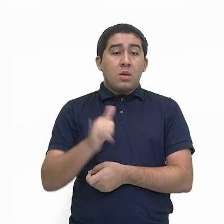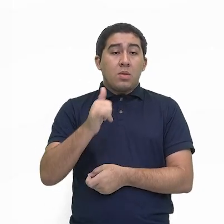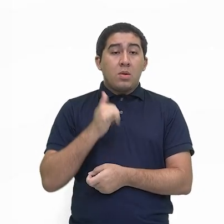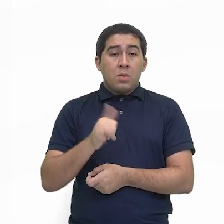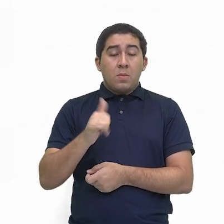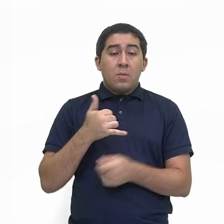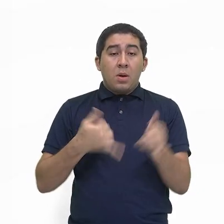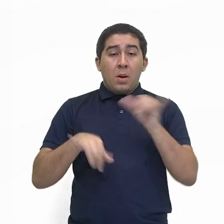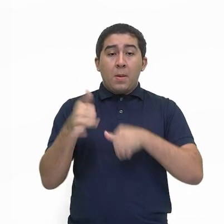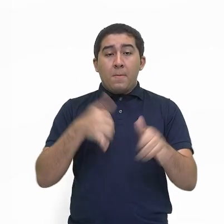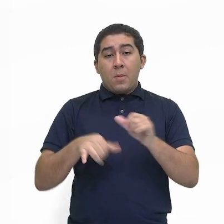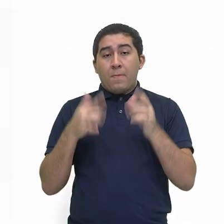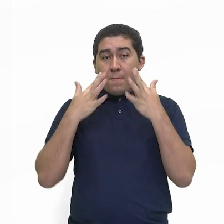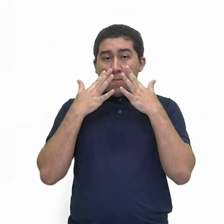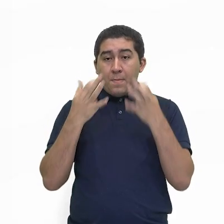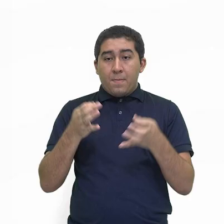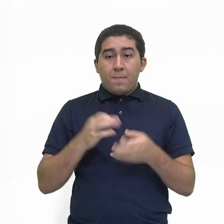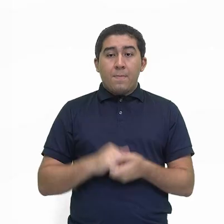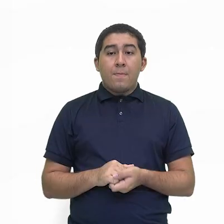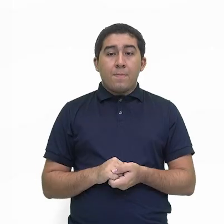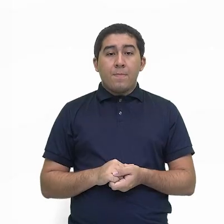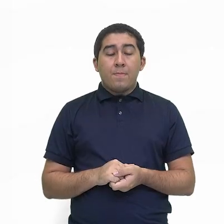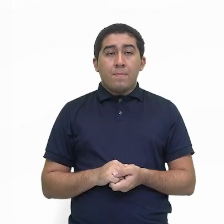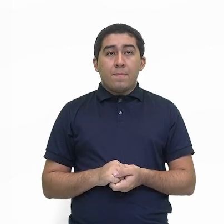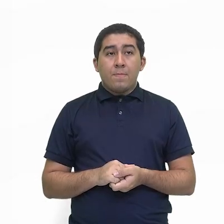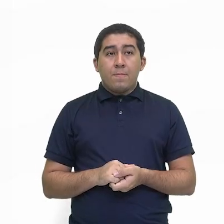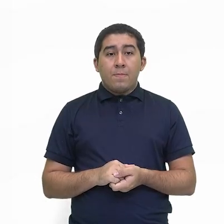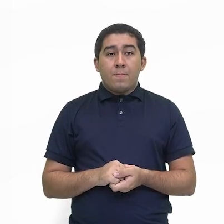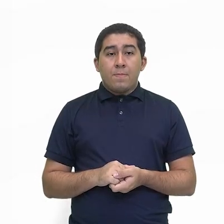eletroquímica, observe aí.